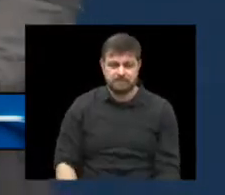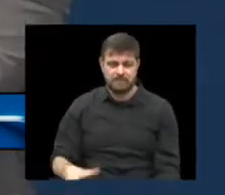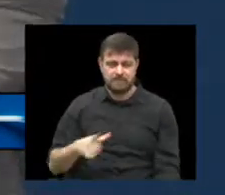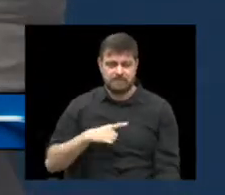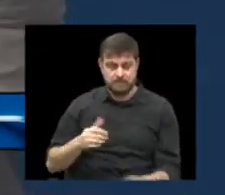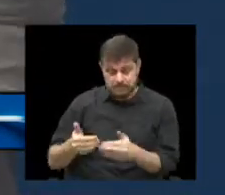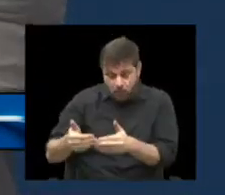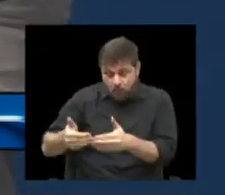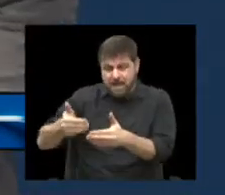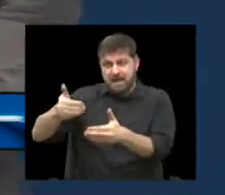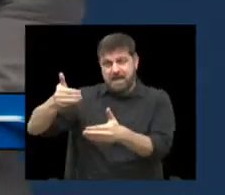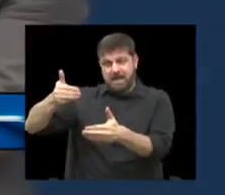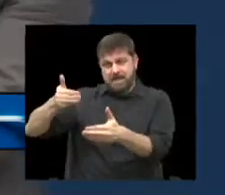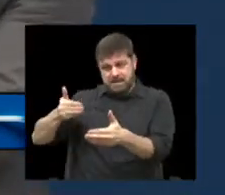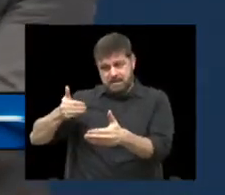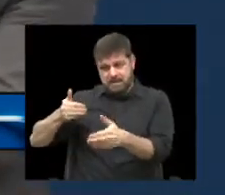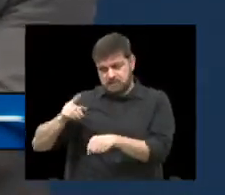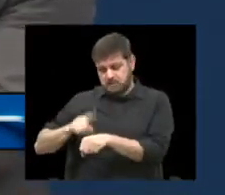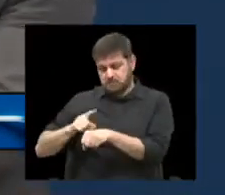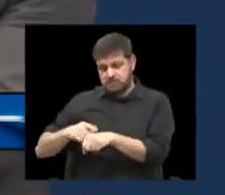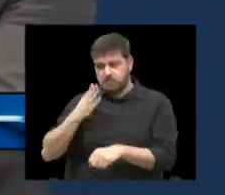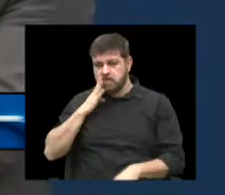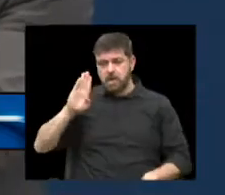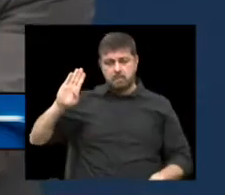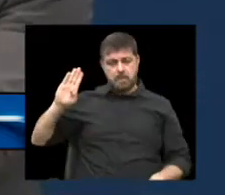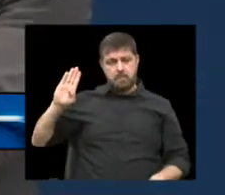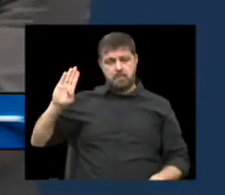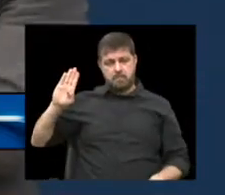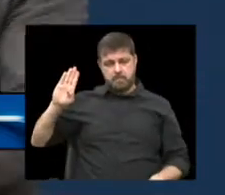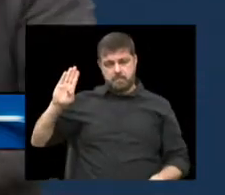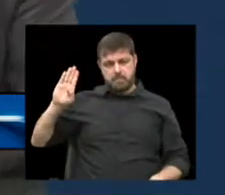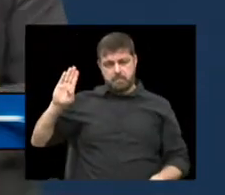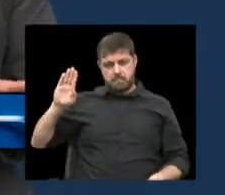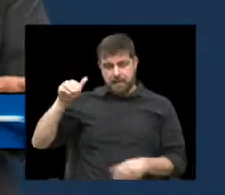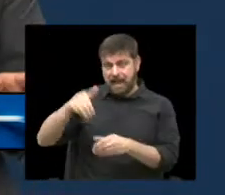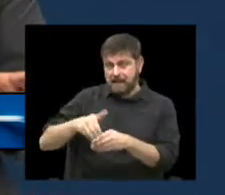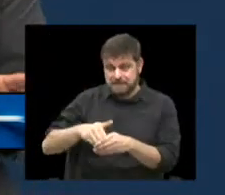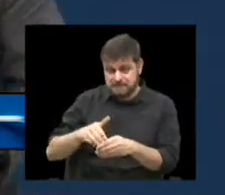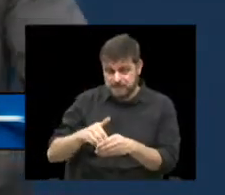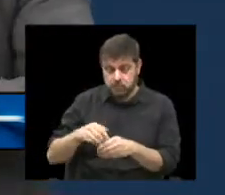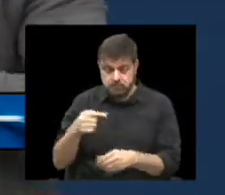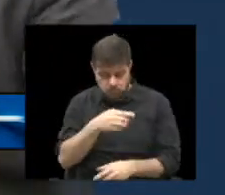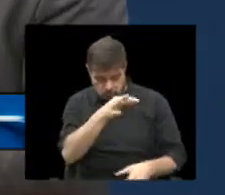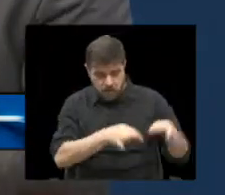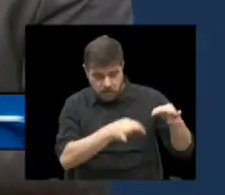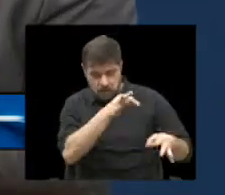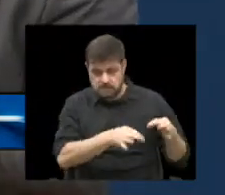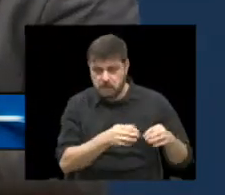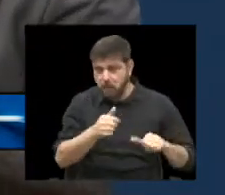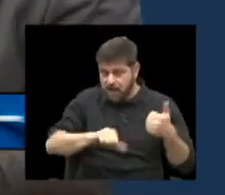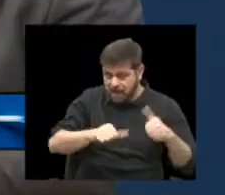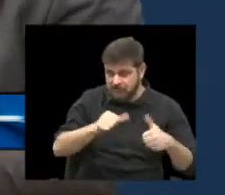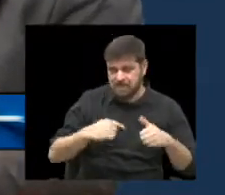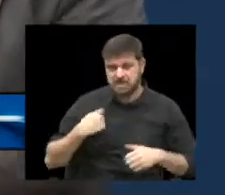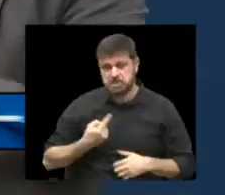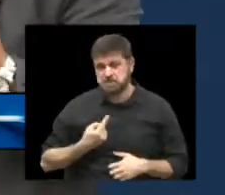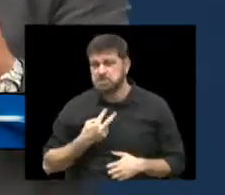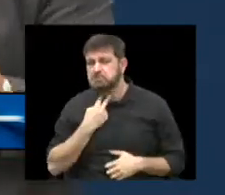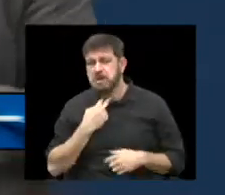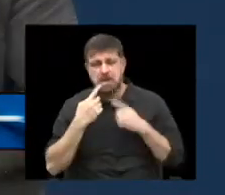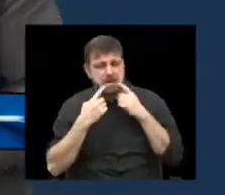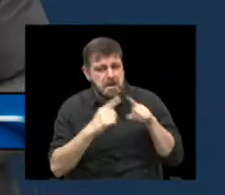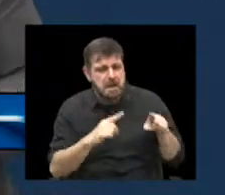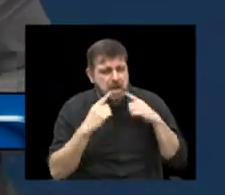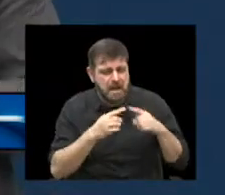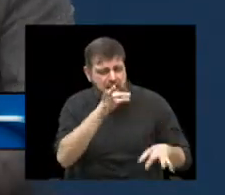restrito aos primeiros fatos. Ficou restrito. Então, o tribunal acertou. Não adianta a gente chorar aqui e falar